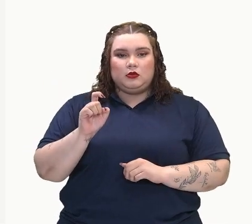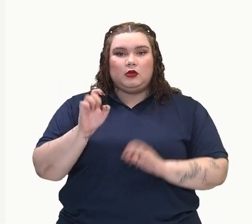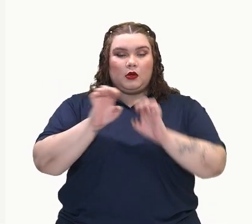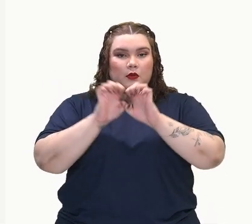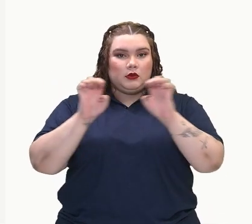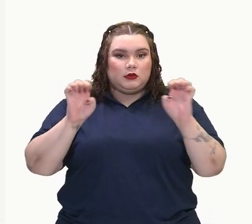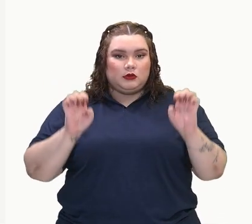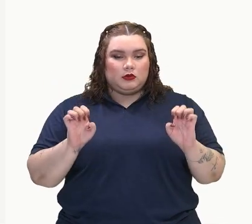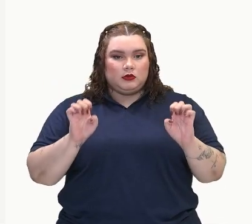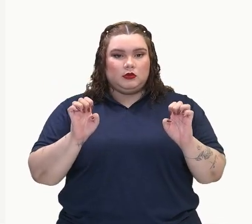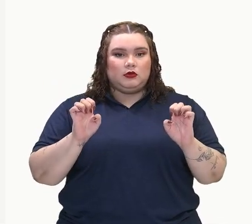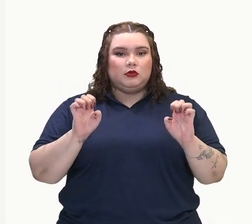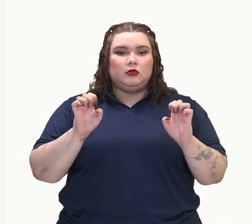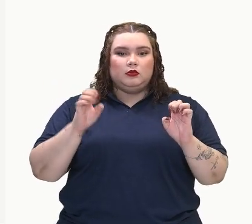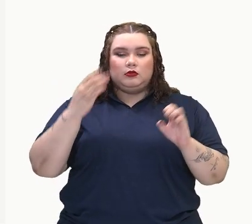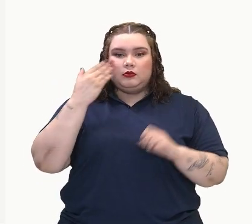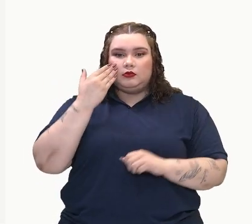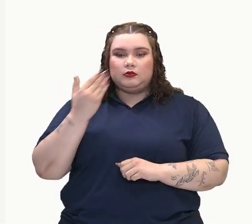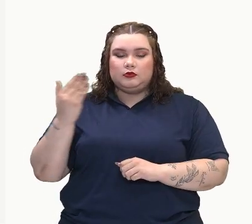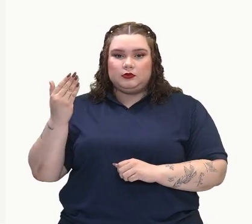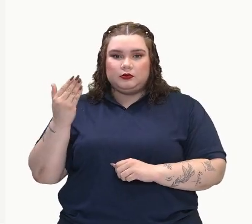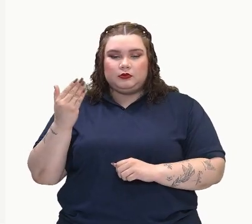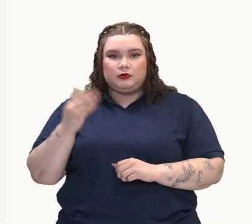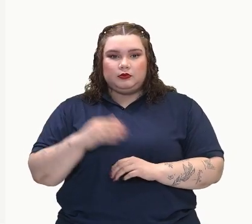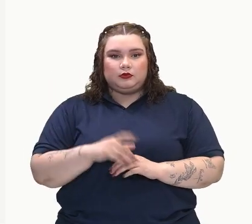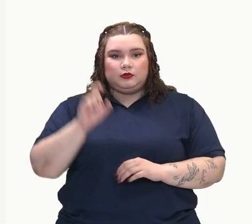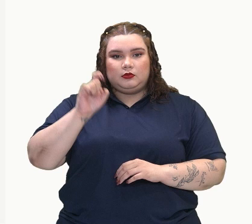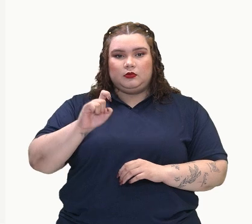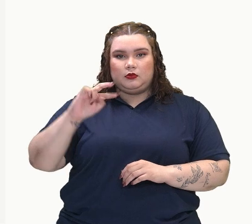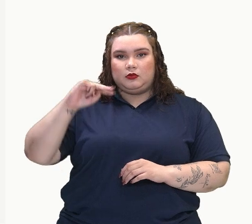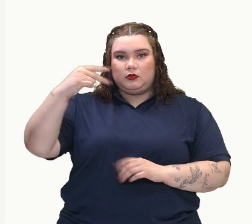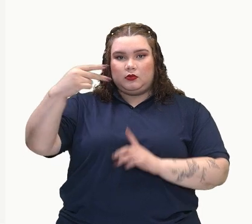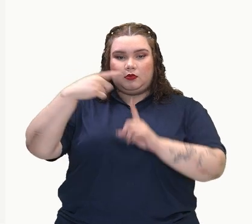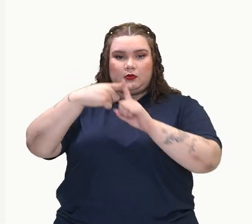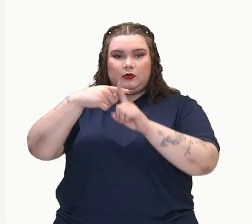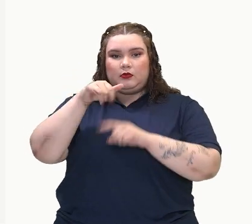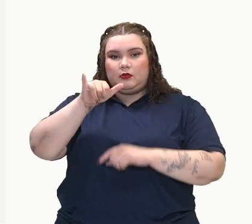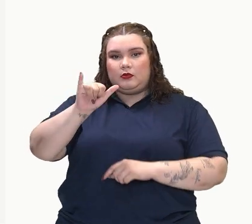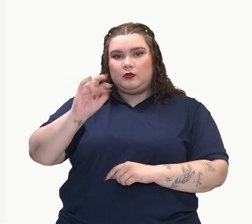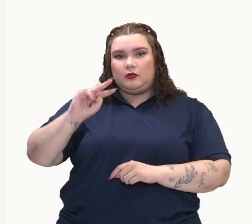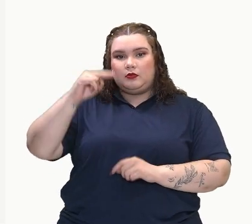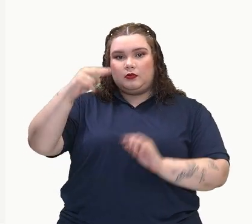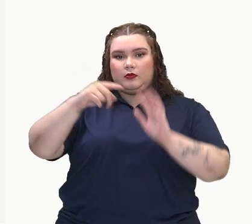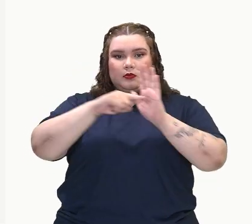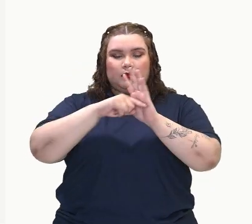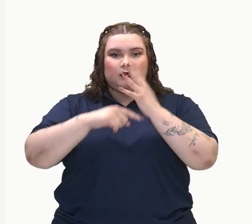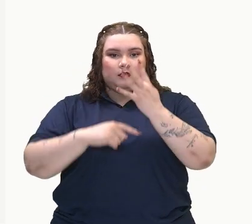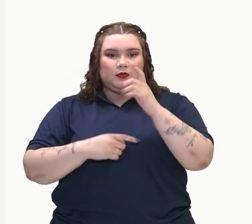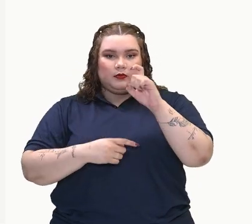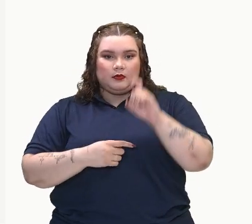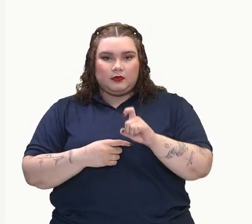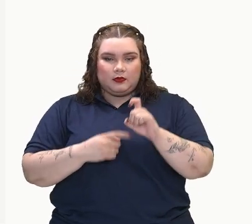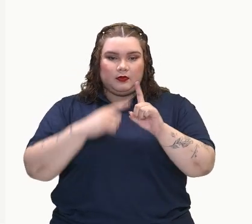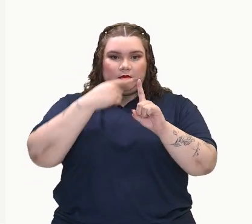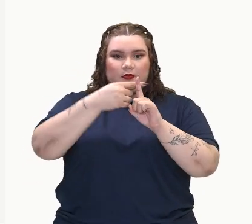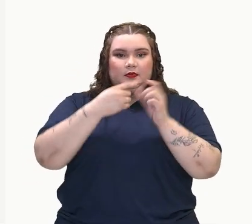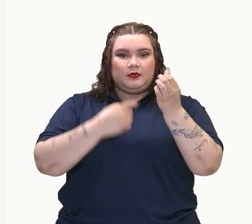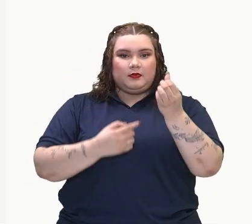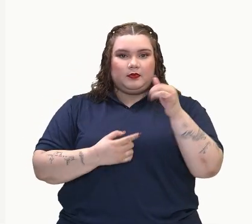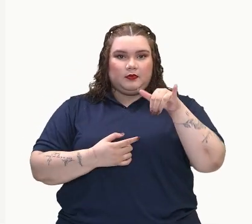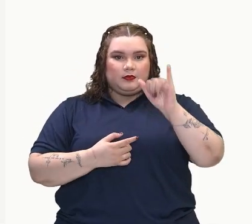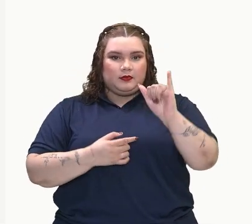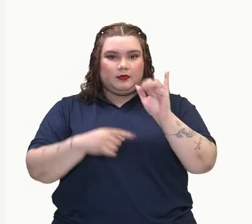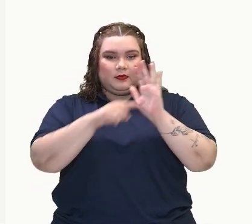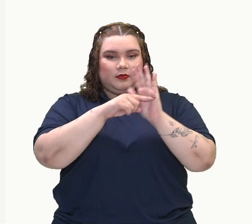equação, né, geral da circunferência é dada por x ao quadrado mais y ao quadrado menos 4x mais